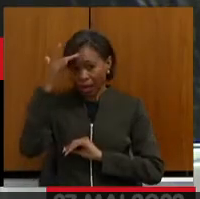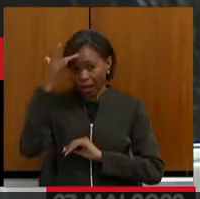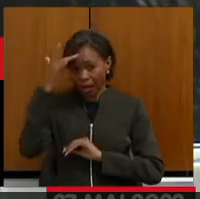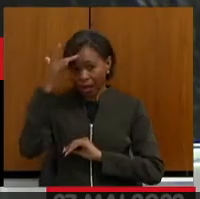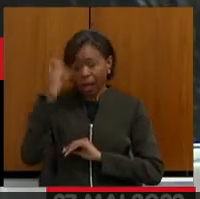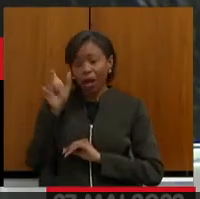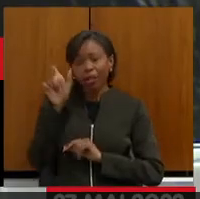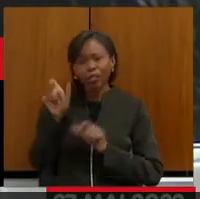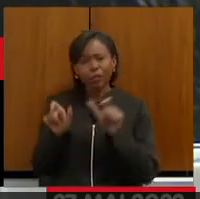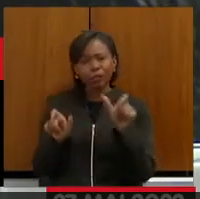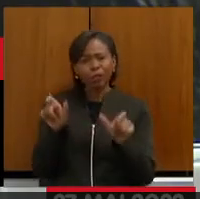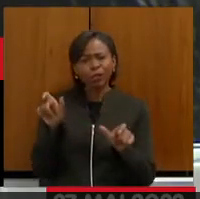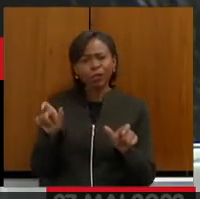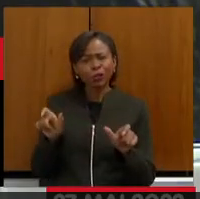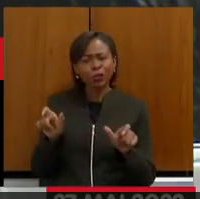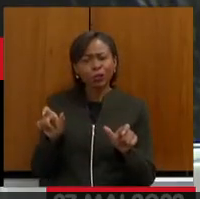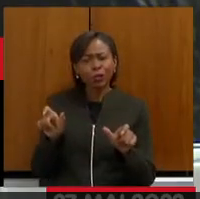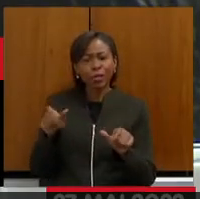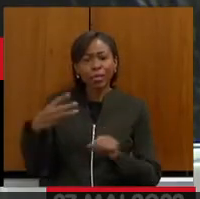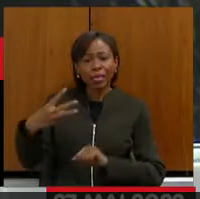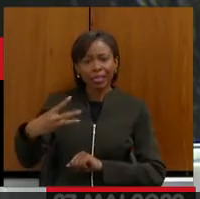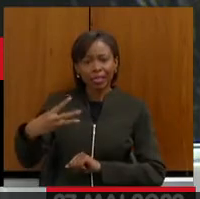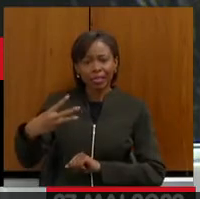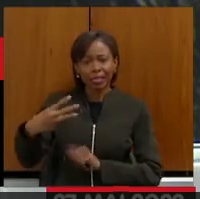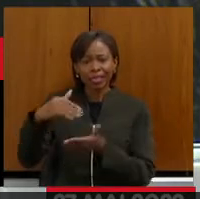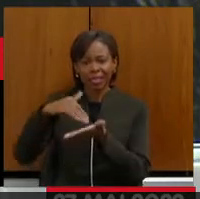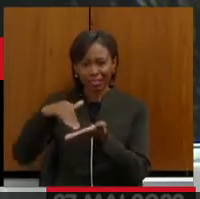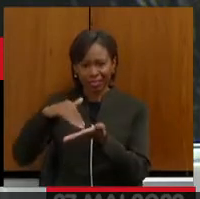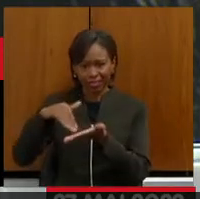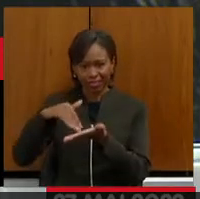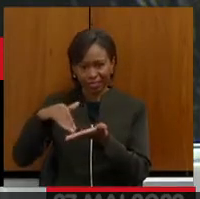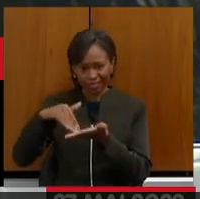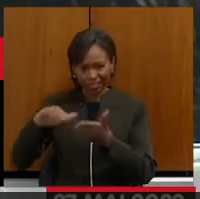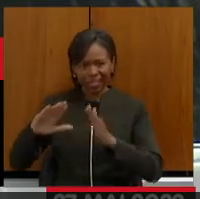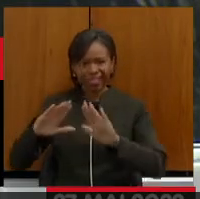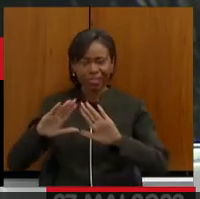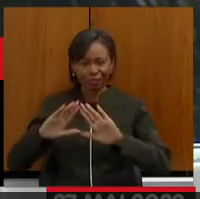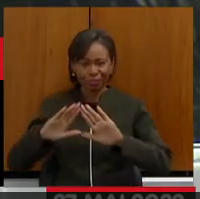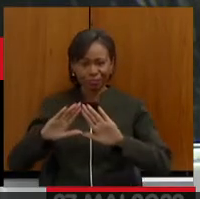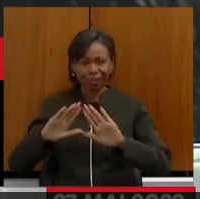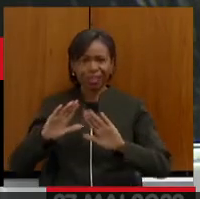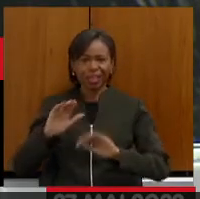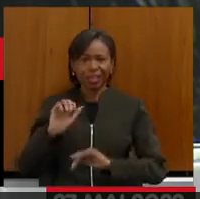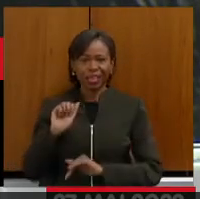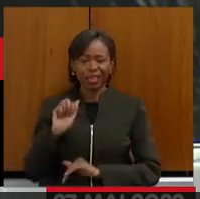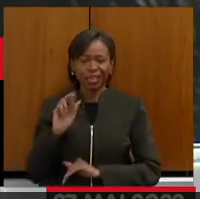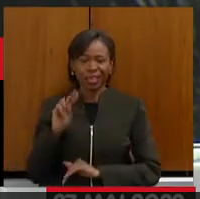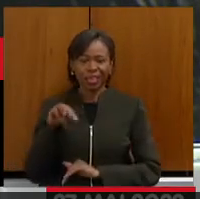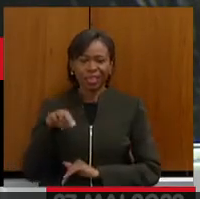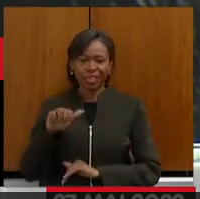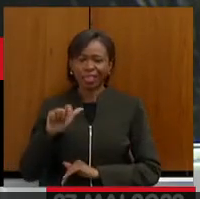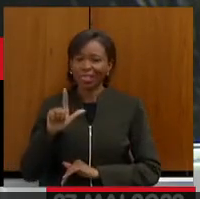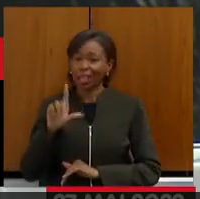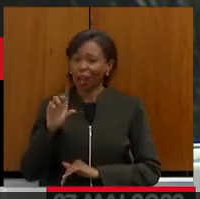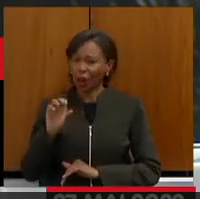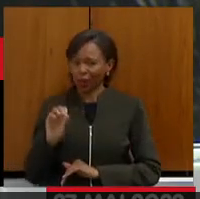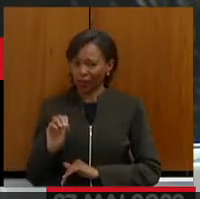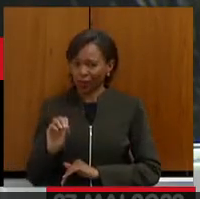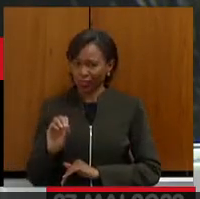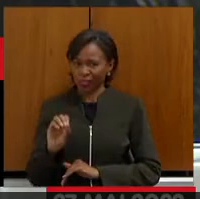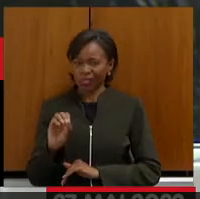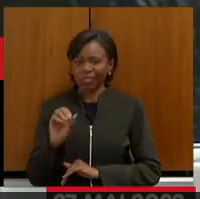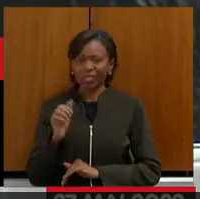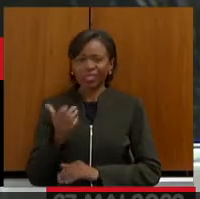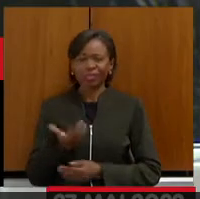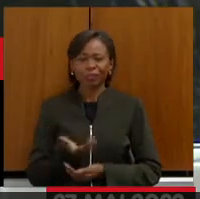o terceiro secretário da Assembleia Legislativa do Estado de Minas Gerais Deputado Arlen Santiago tem já peço desculpa